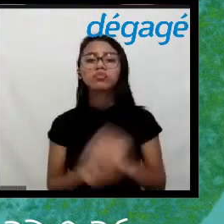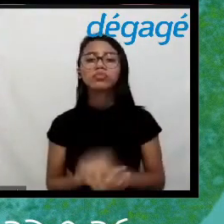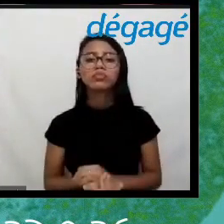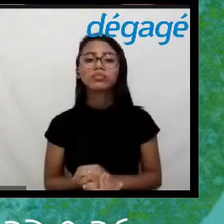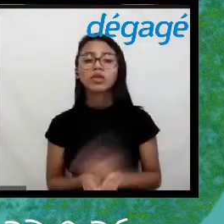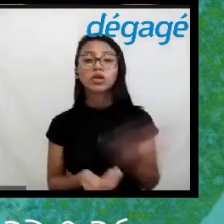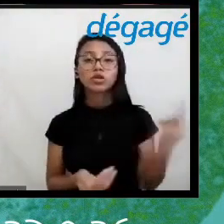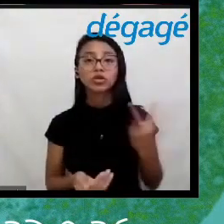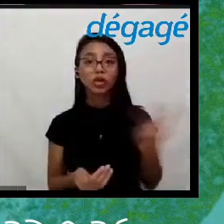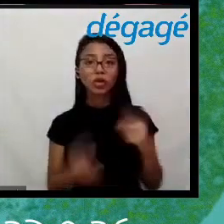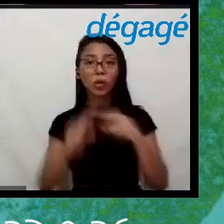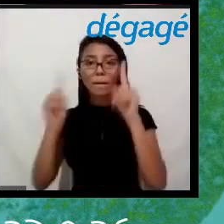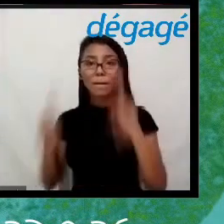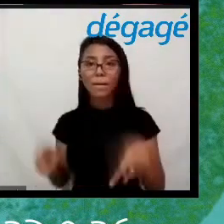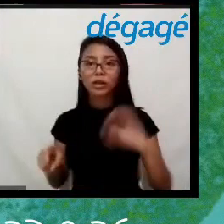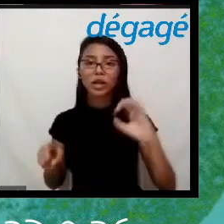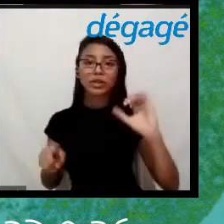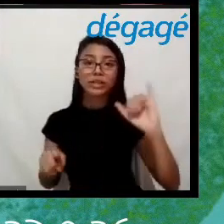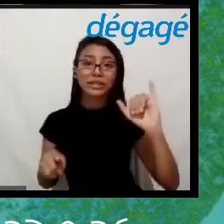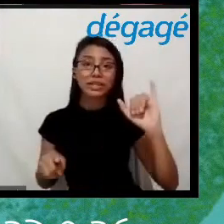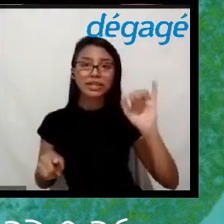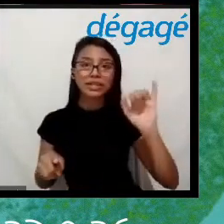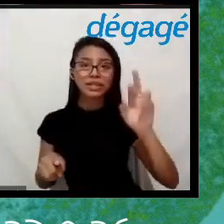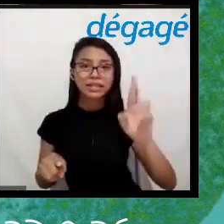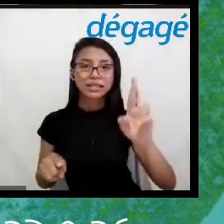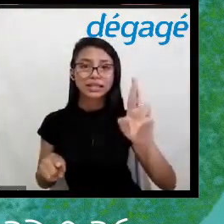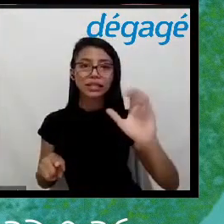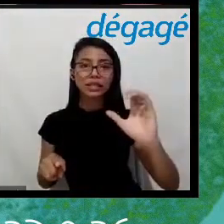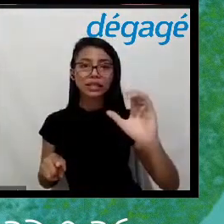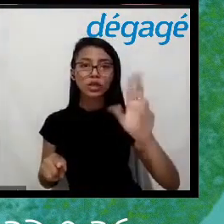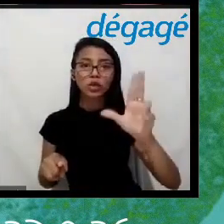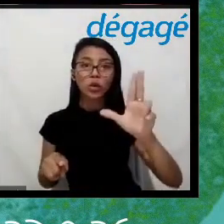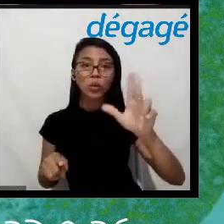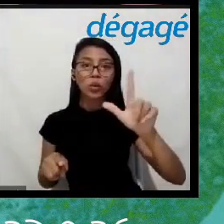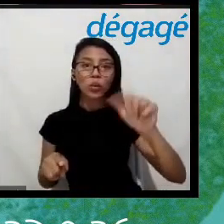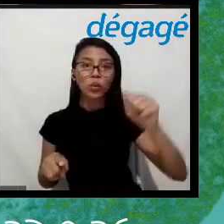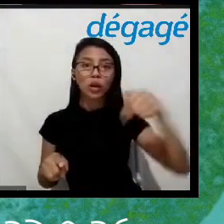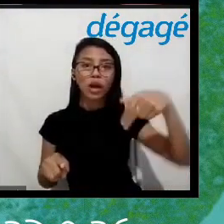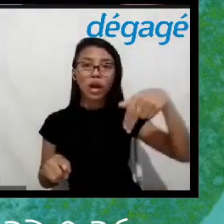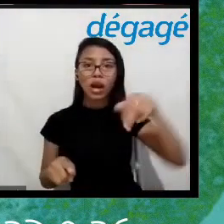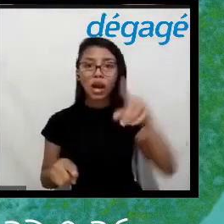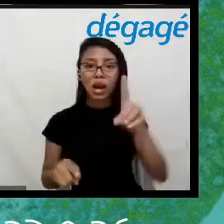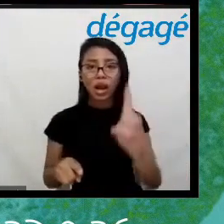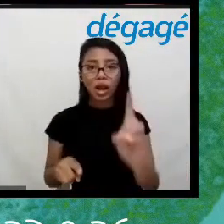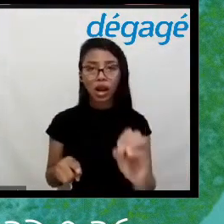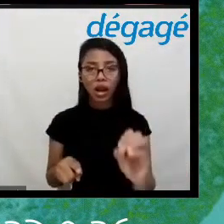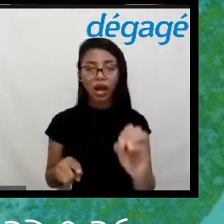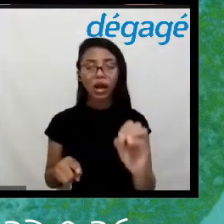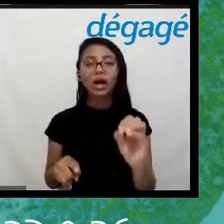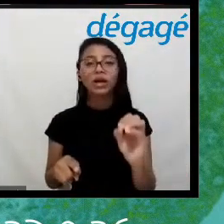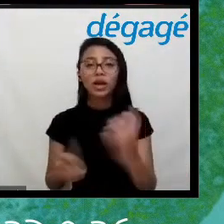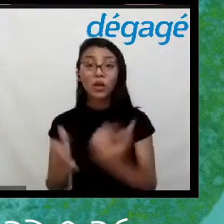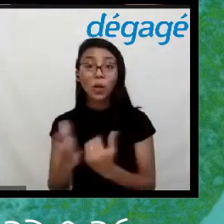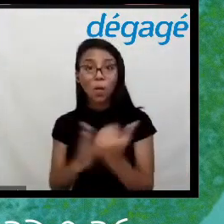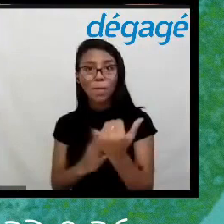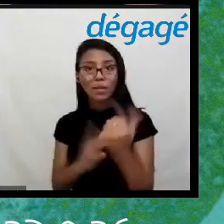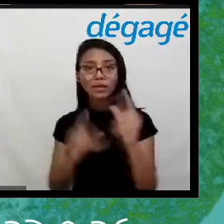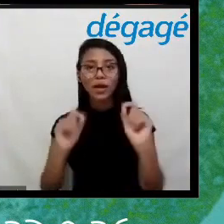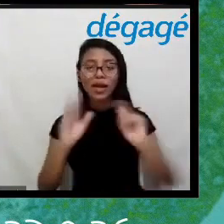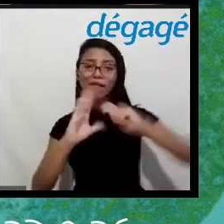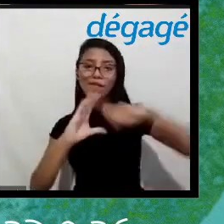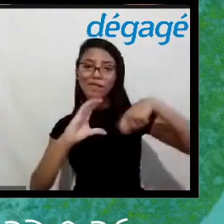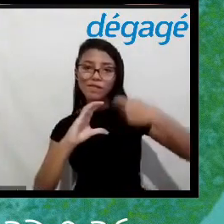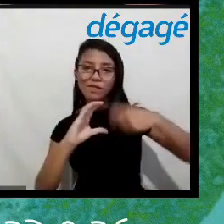na Unirio, é lá que a nossa história com esse trabalho começa. Então a gente vai passar para começar um videozinho sobre esse projeto na